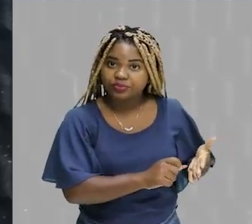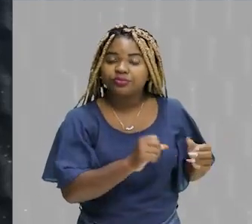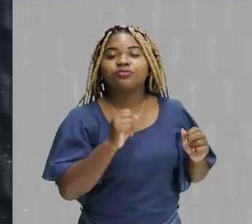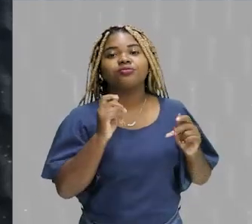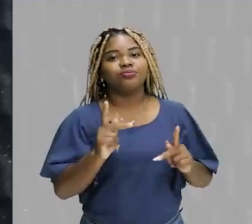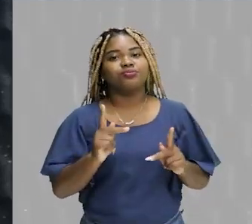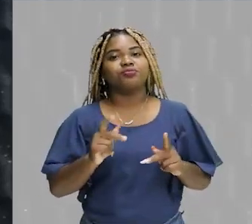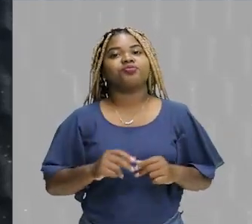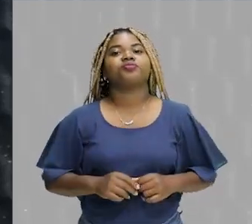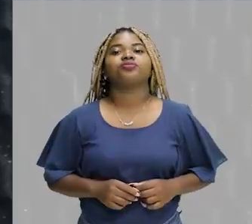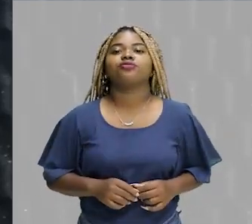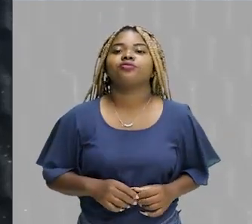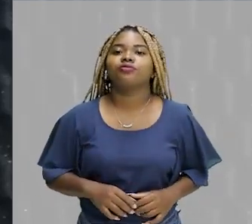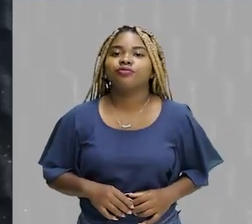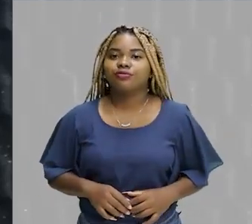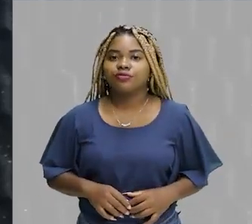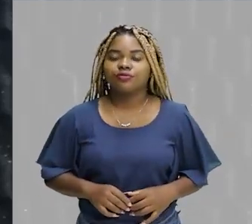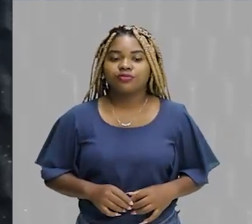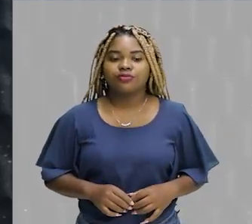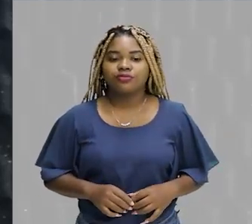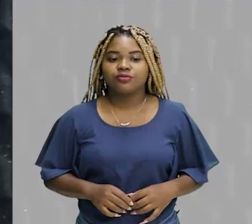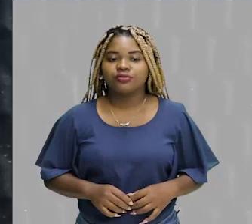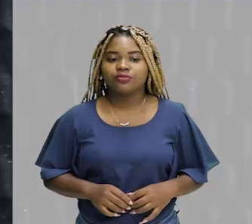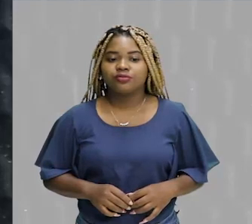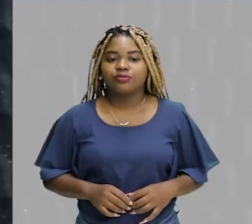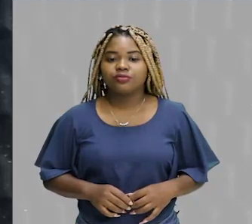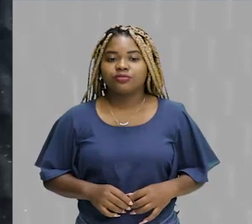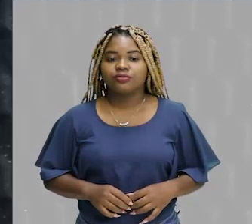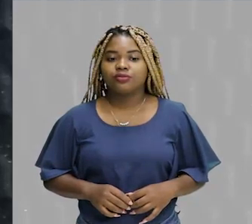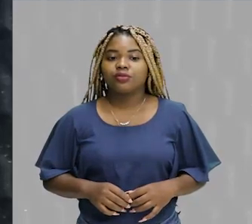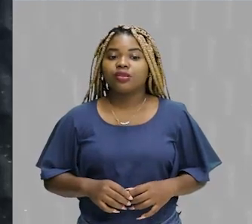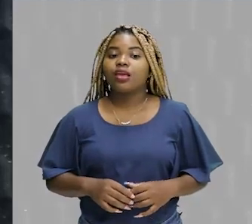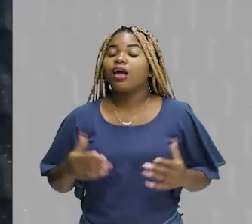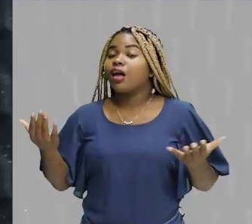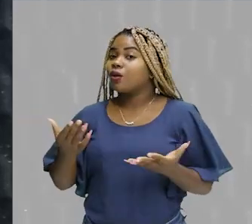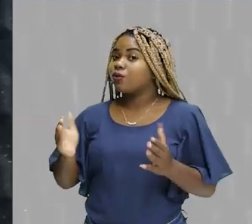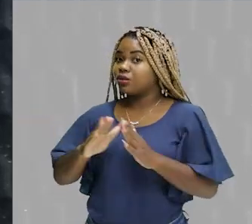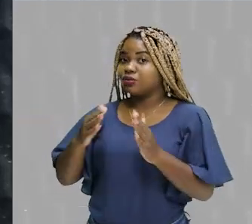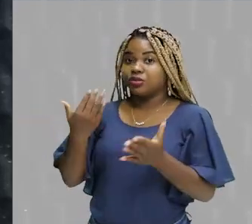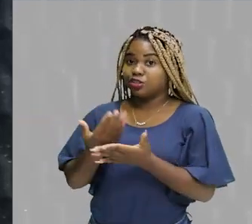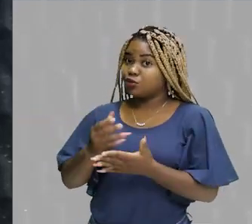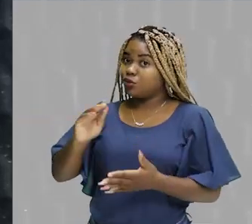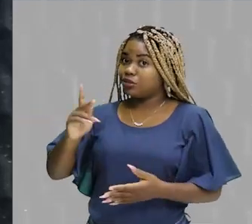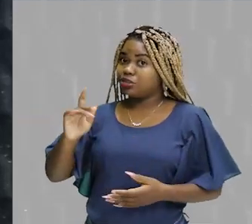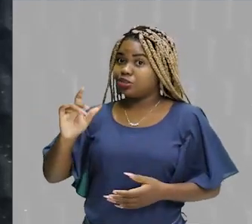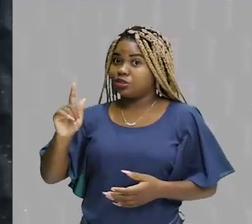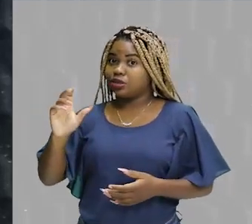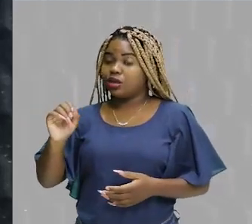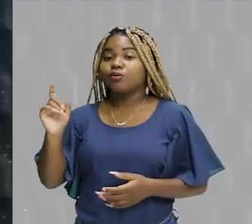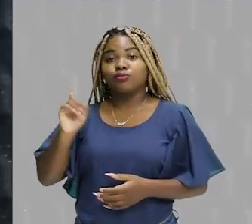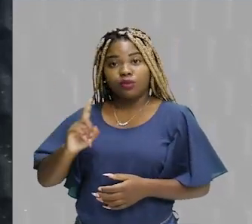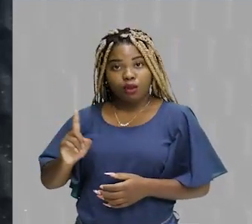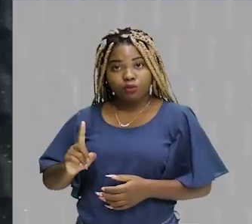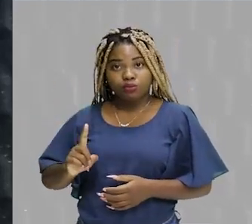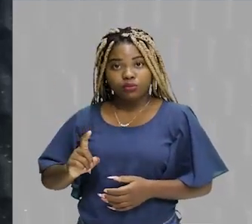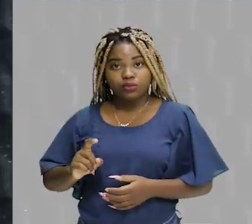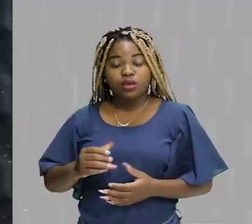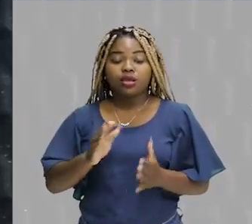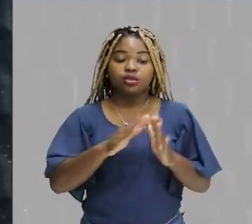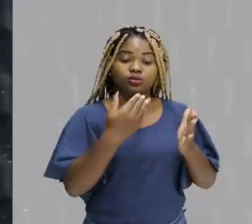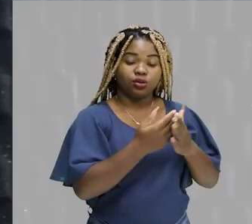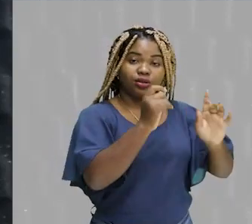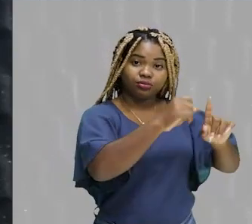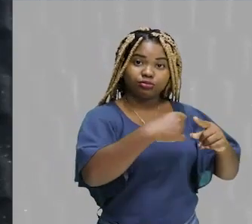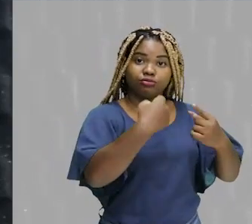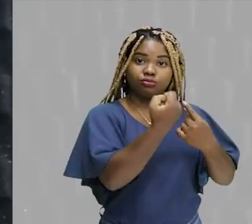gente vai começar aqui a aula. Aqui não é escola de Chicago, não. Aqui é escola sociológica